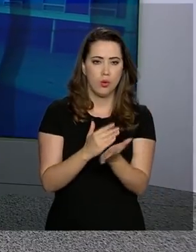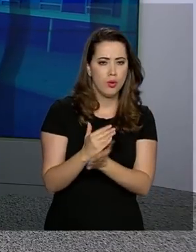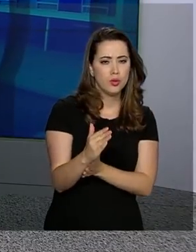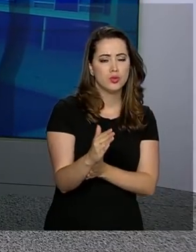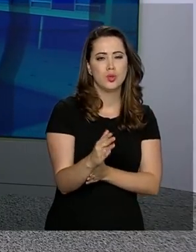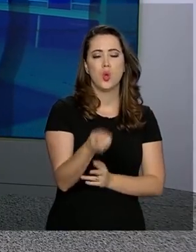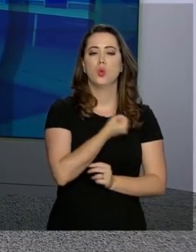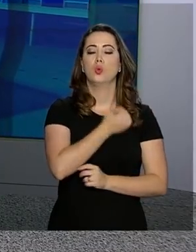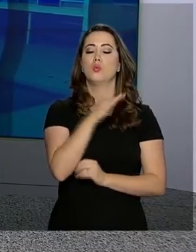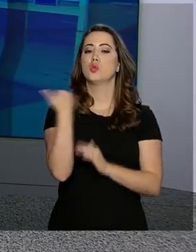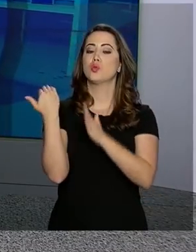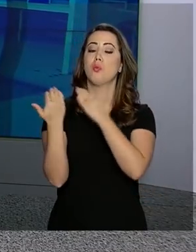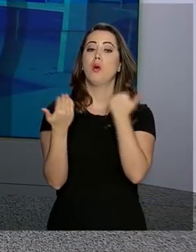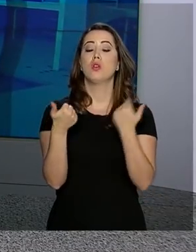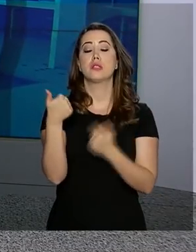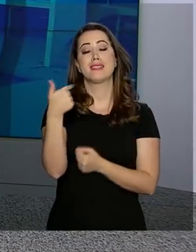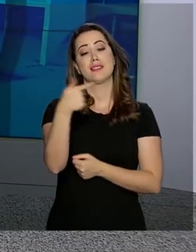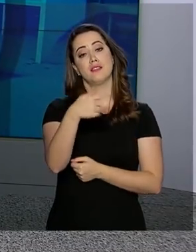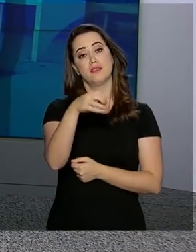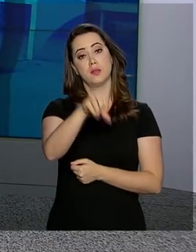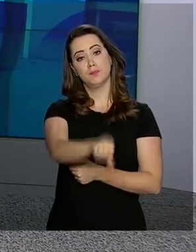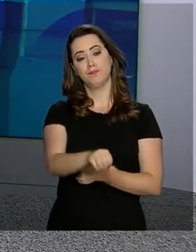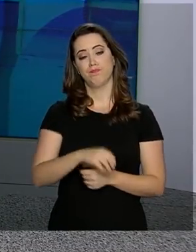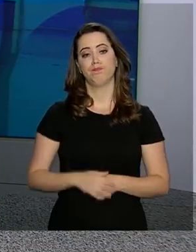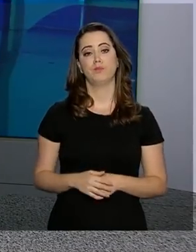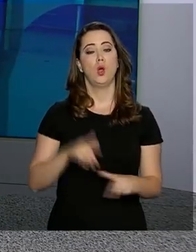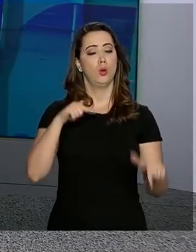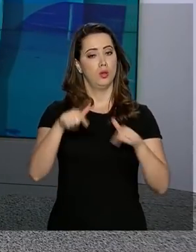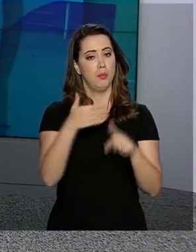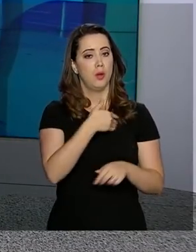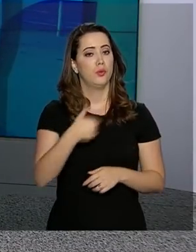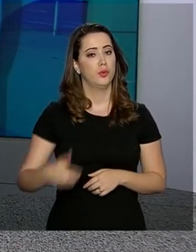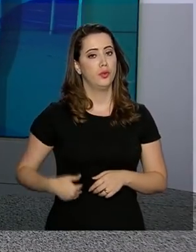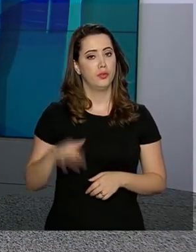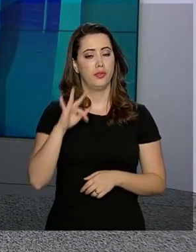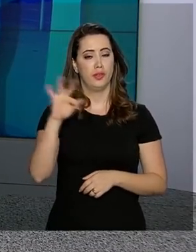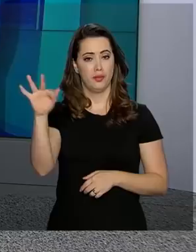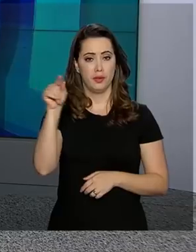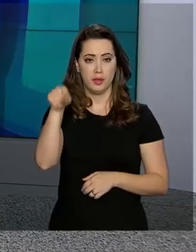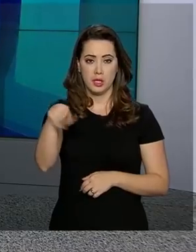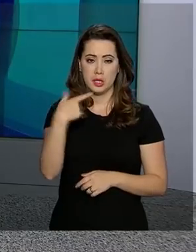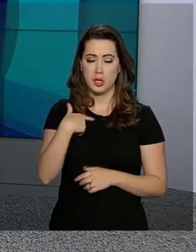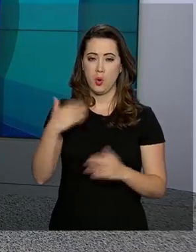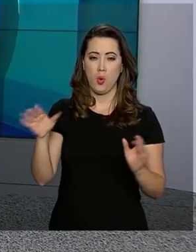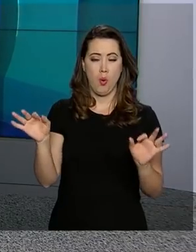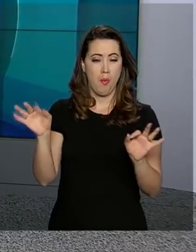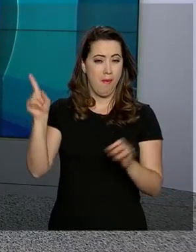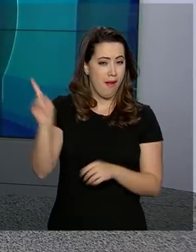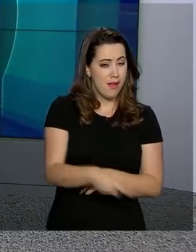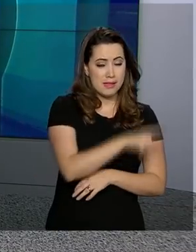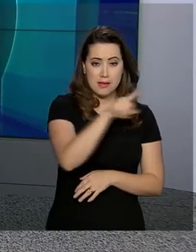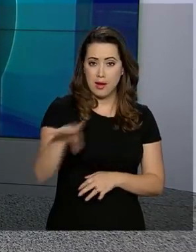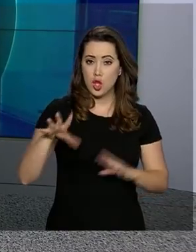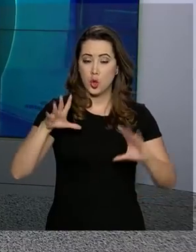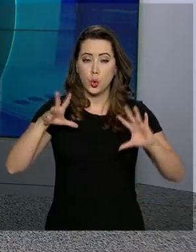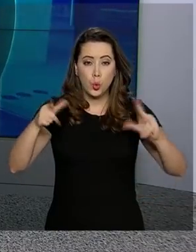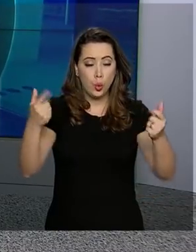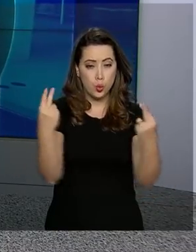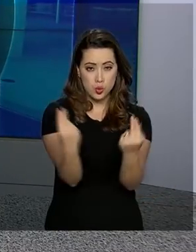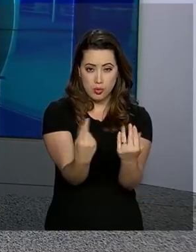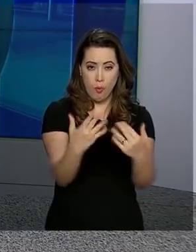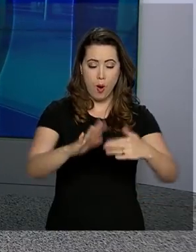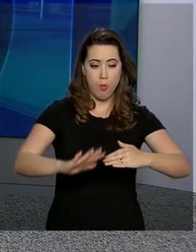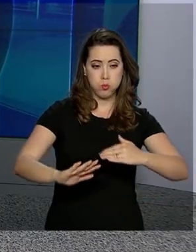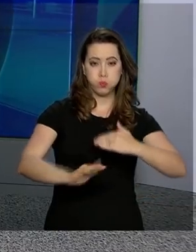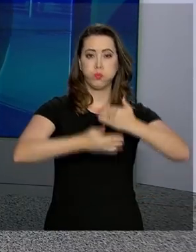chega a 179. Ações do governo federal com a desativação de todas as barragens